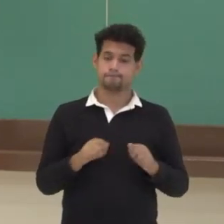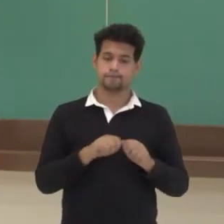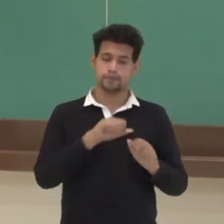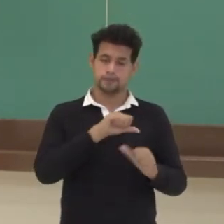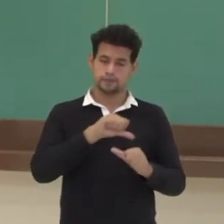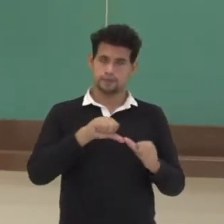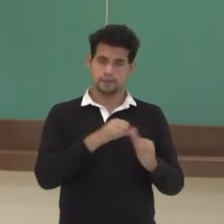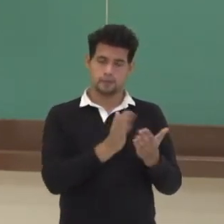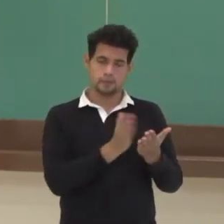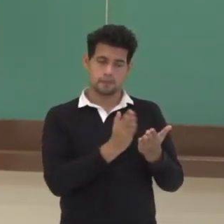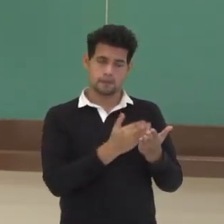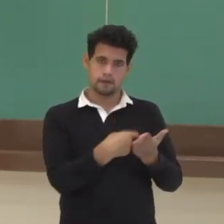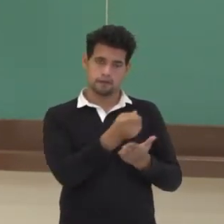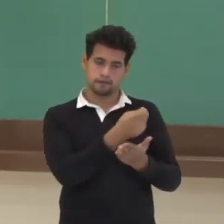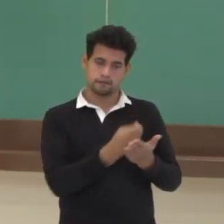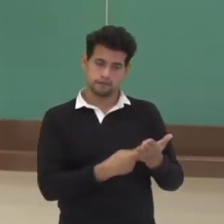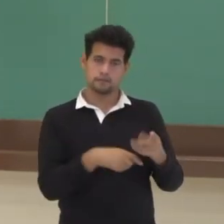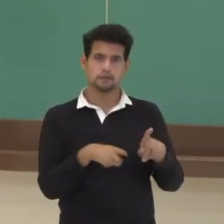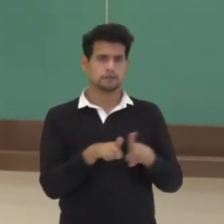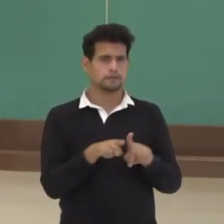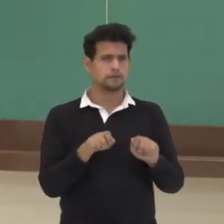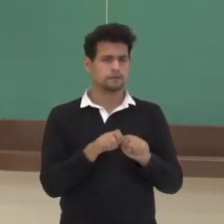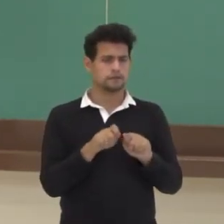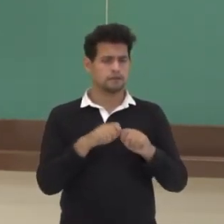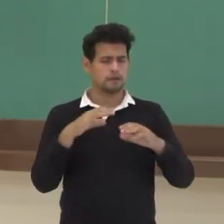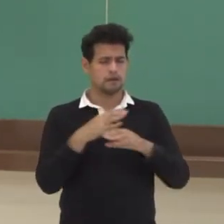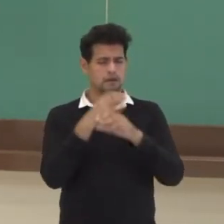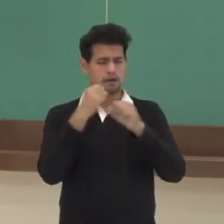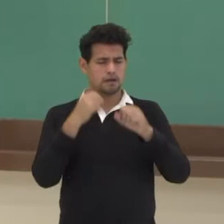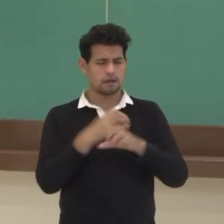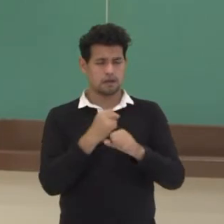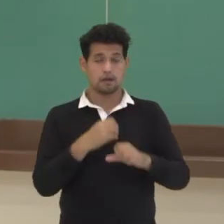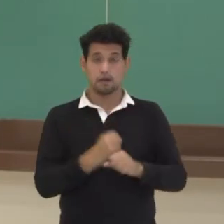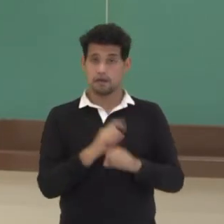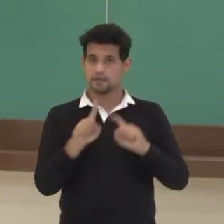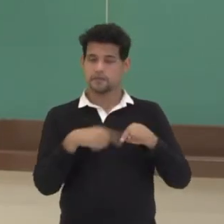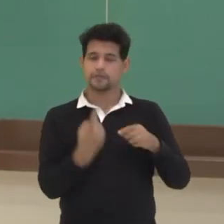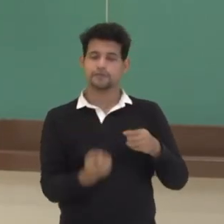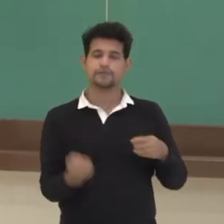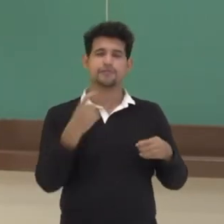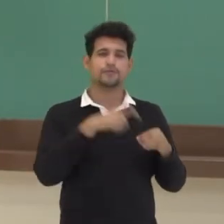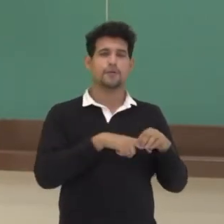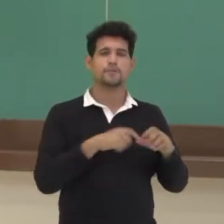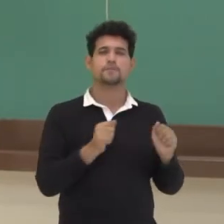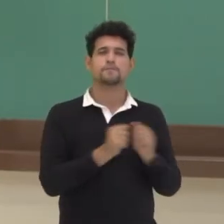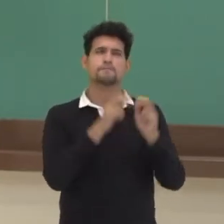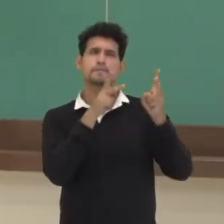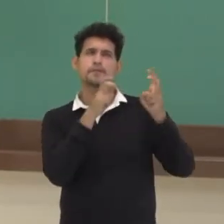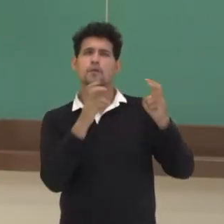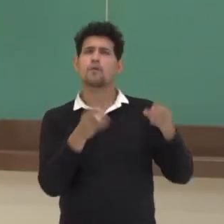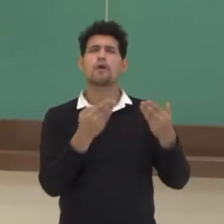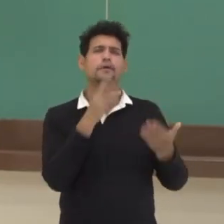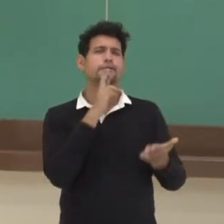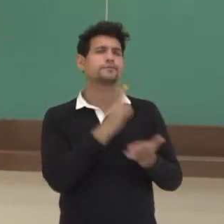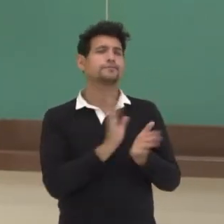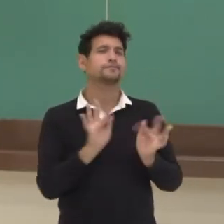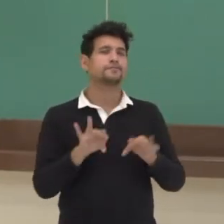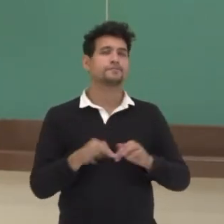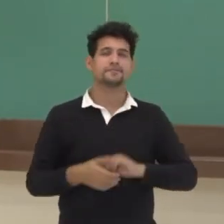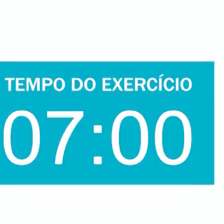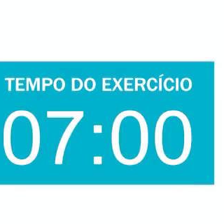no seu caderno, faça os cálculos e que daí nós retornamos aqui para ver qual é o resultado final.